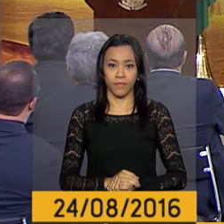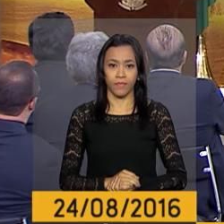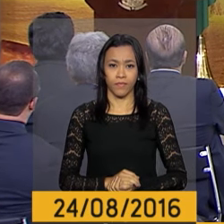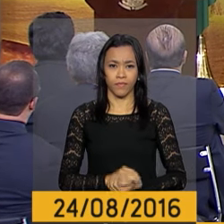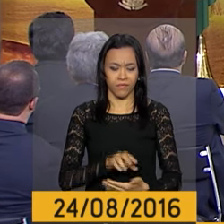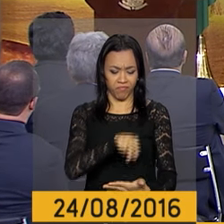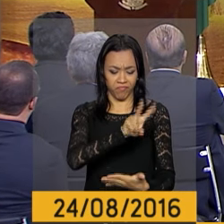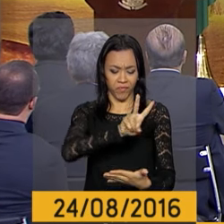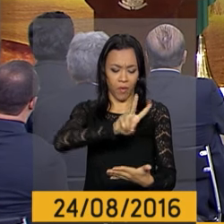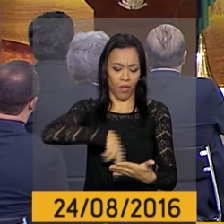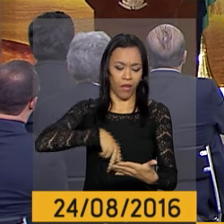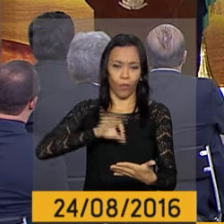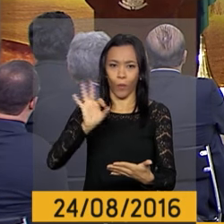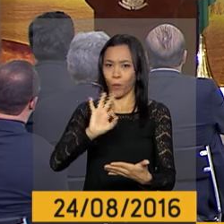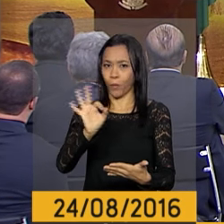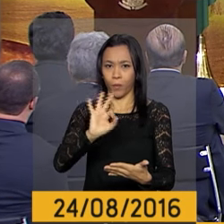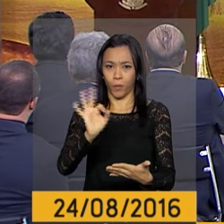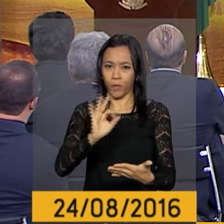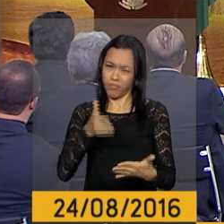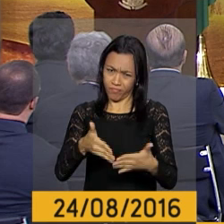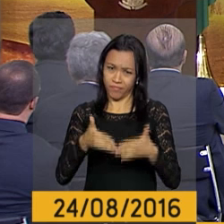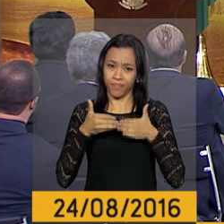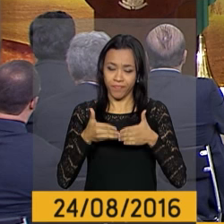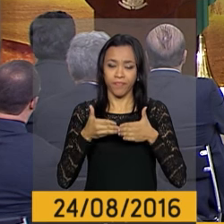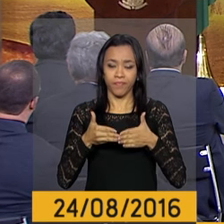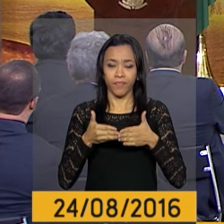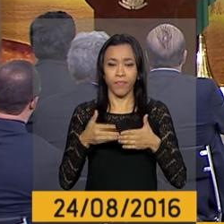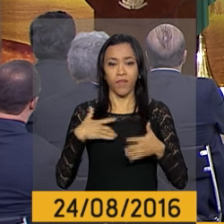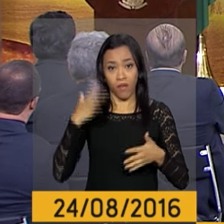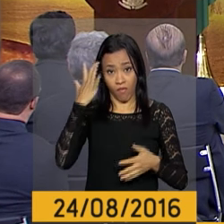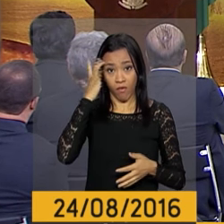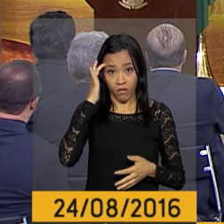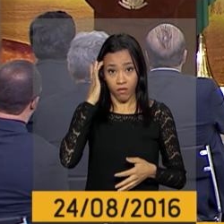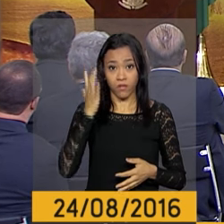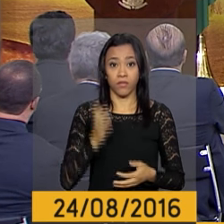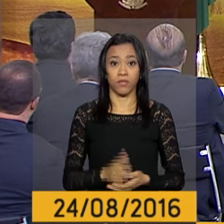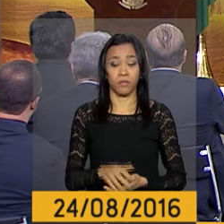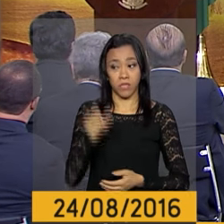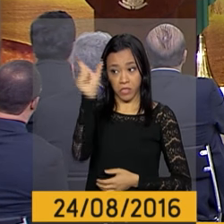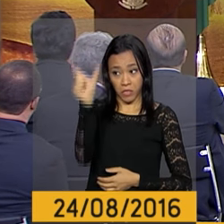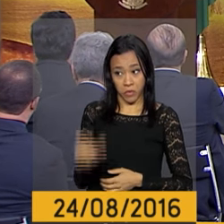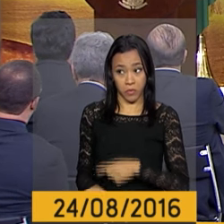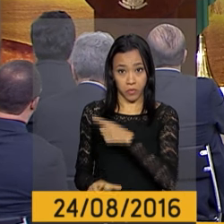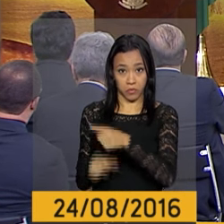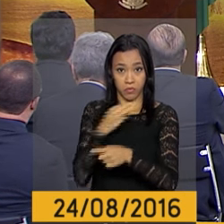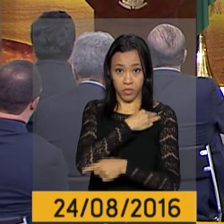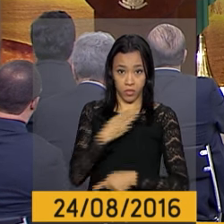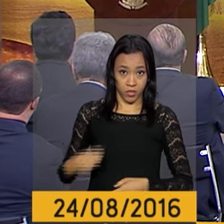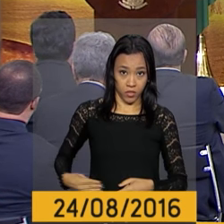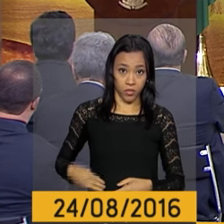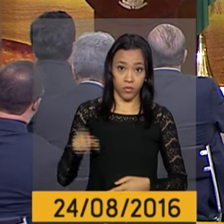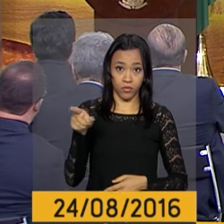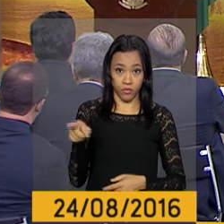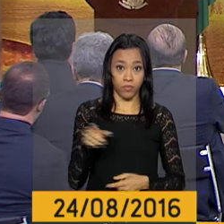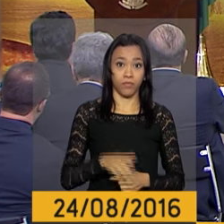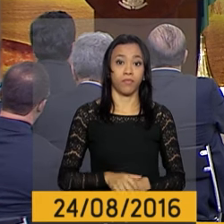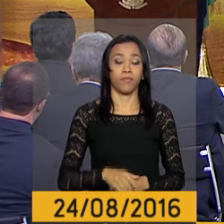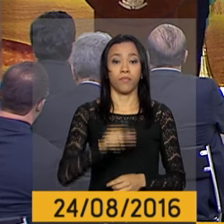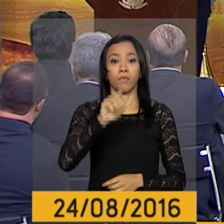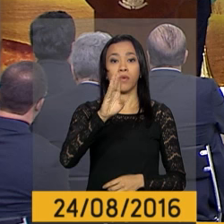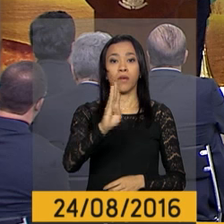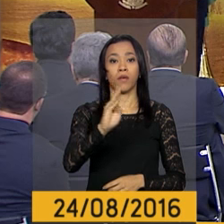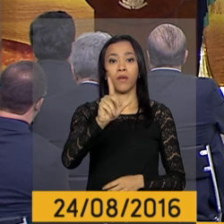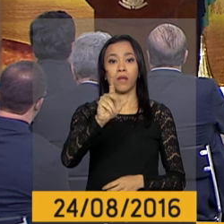ler a nominata. Eu acho que o Blairo Mar já nomeou